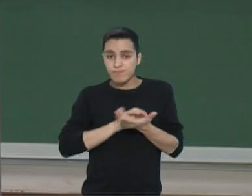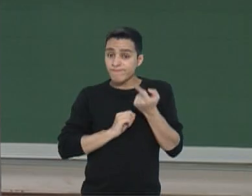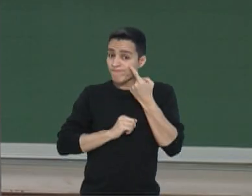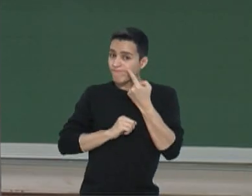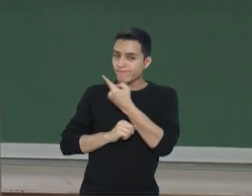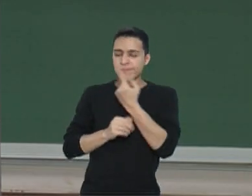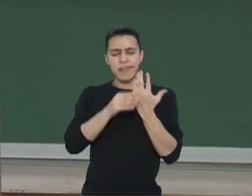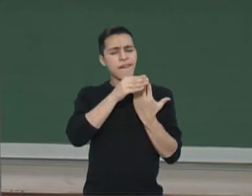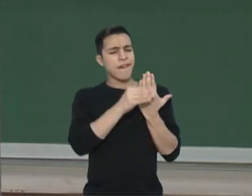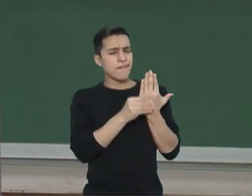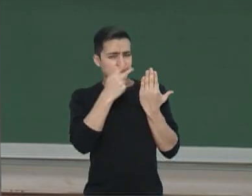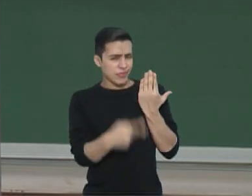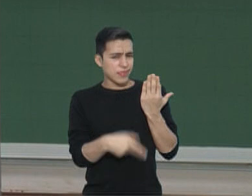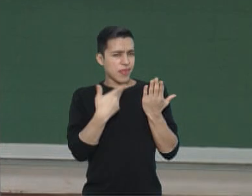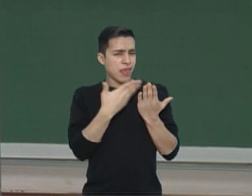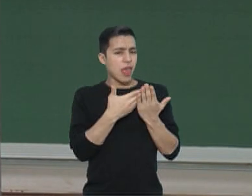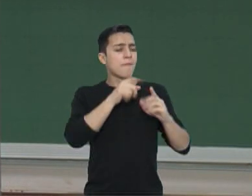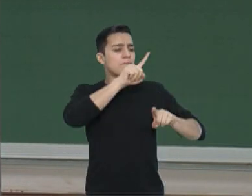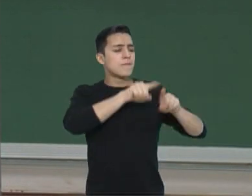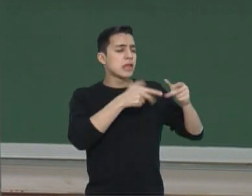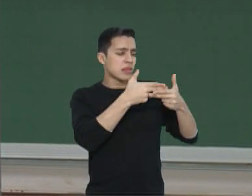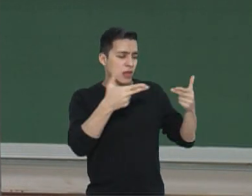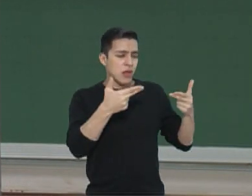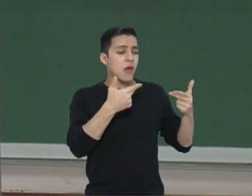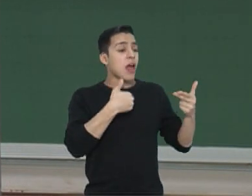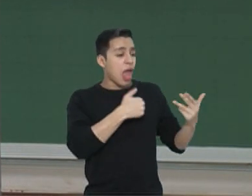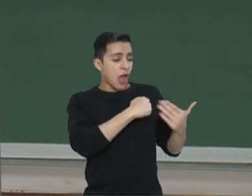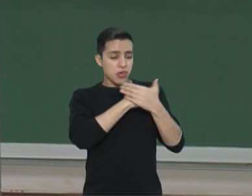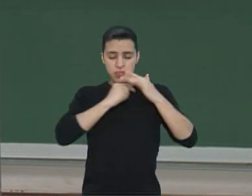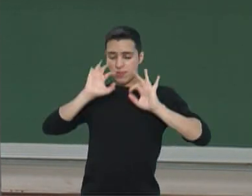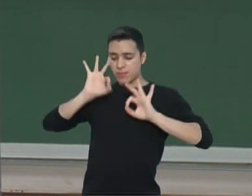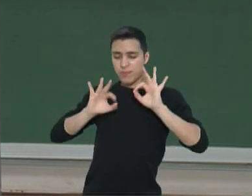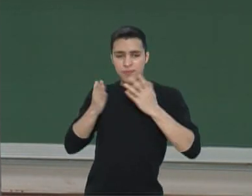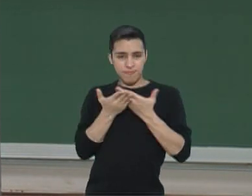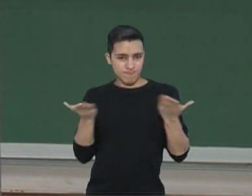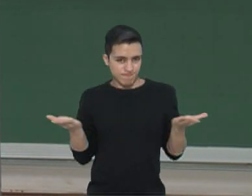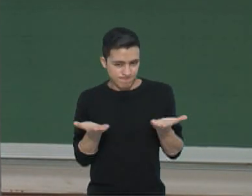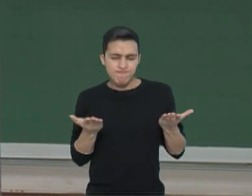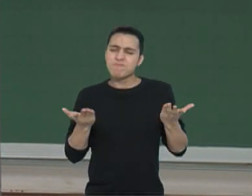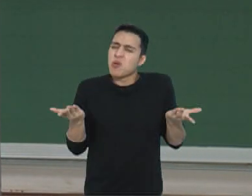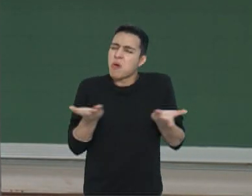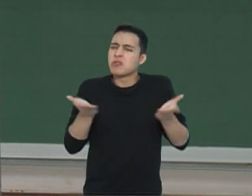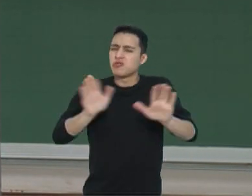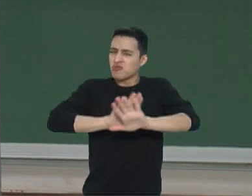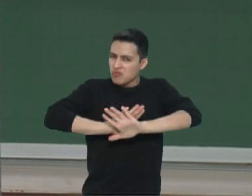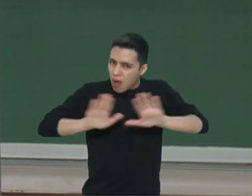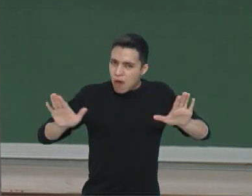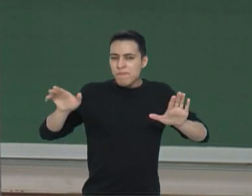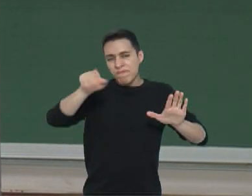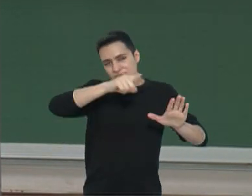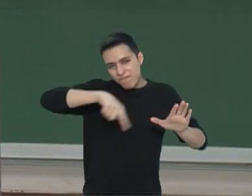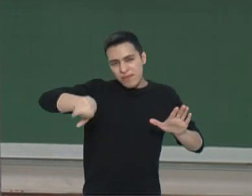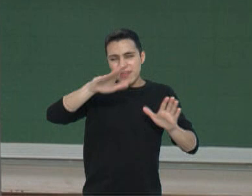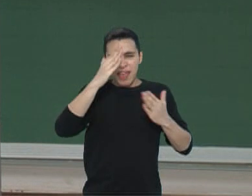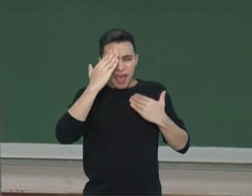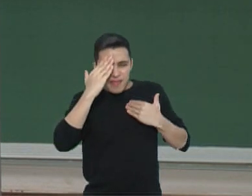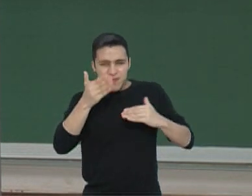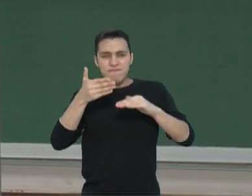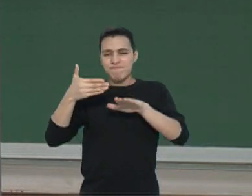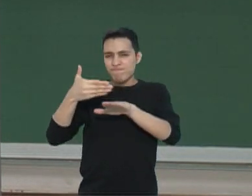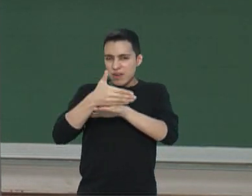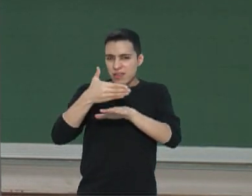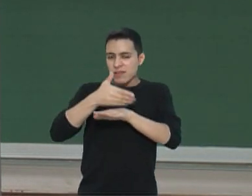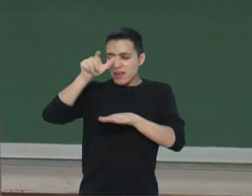as referências da aula, é o material que eu usei para elaborar essa aula. Por hoje é só, vamos agradecer a participação do